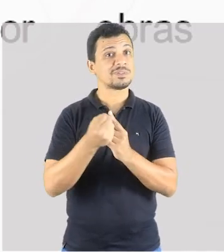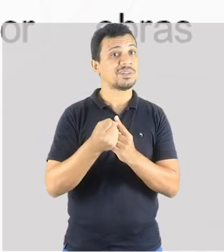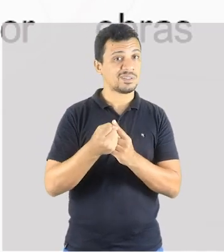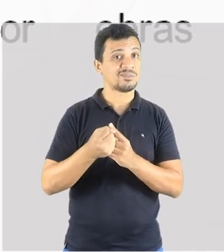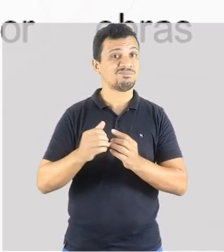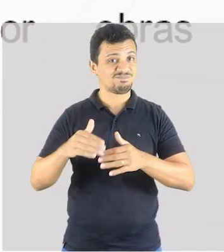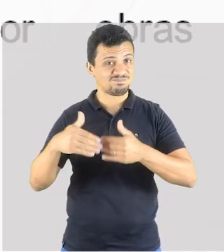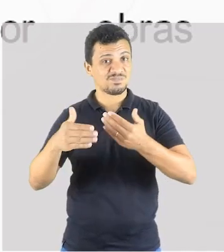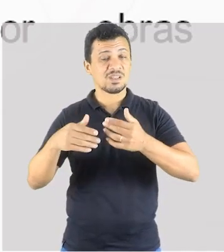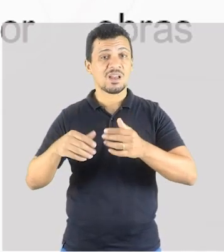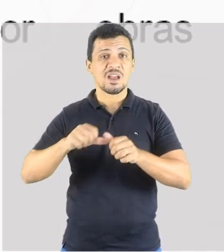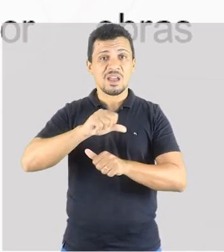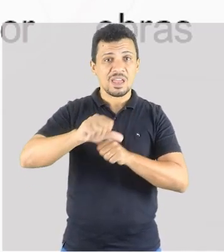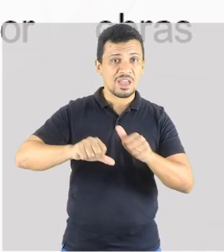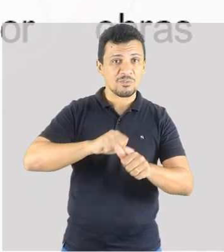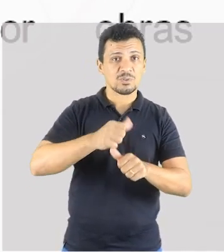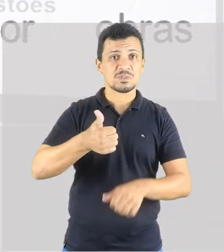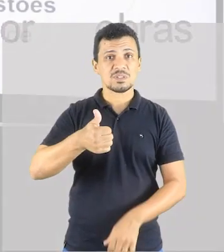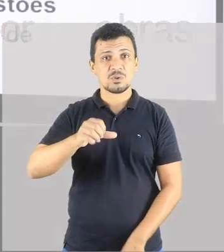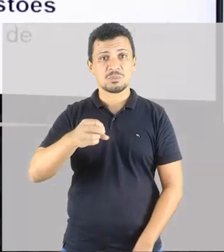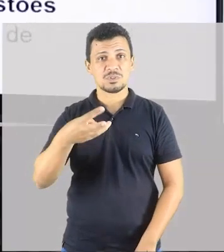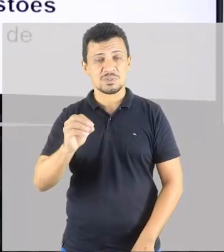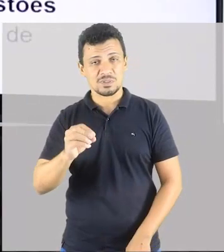Intensificados, Revolução de 1930, Revolução